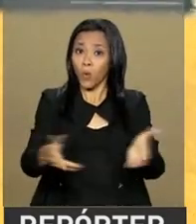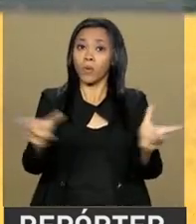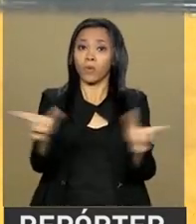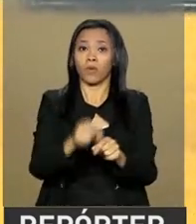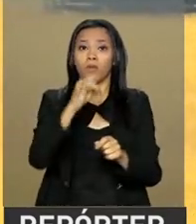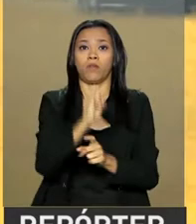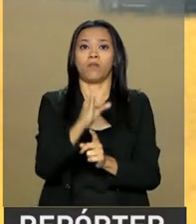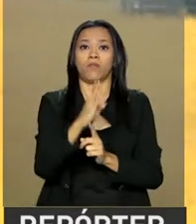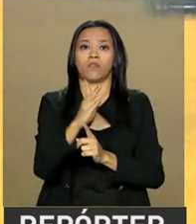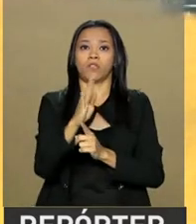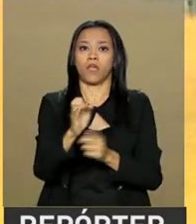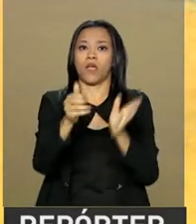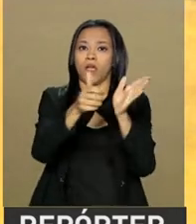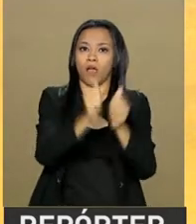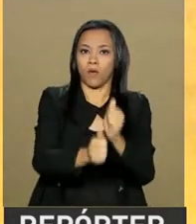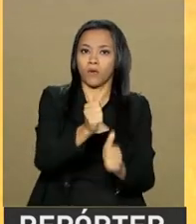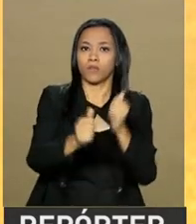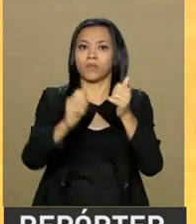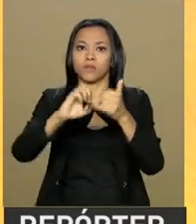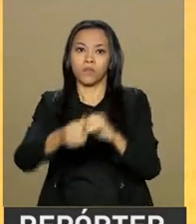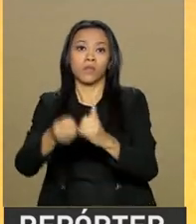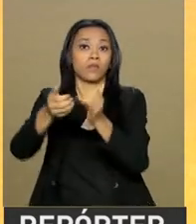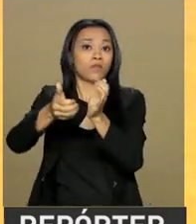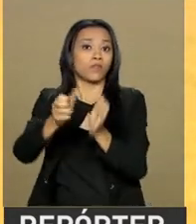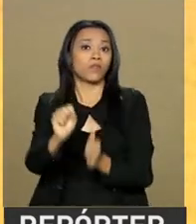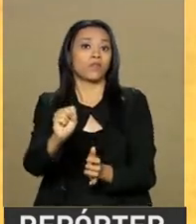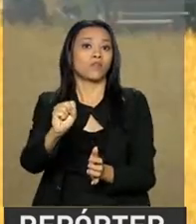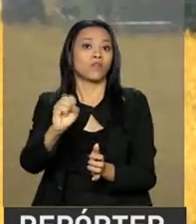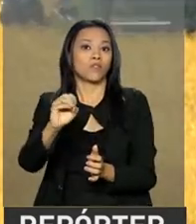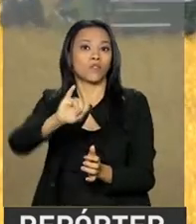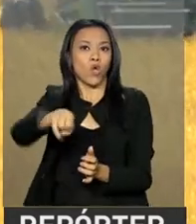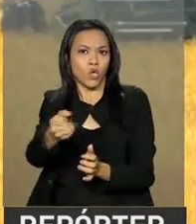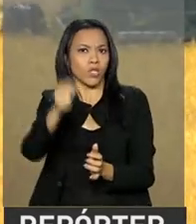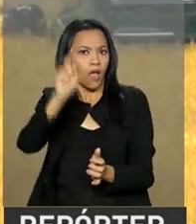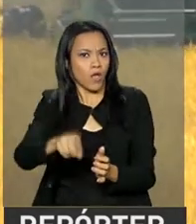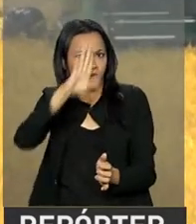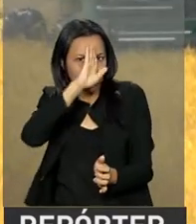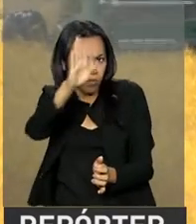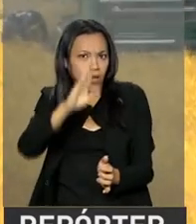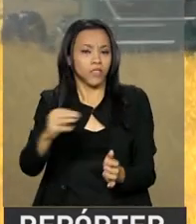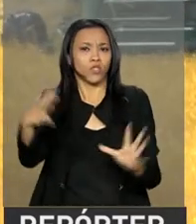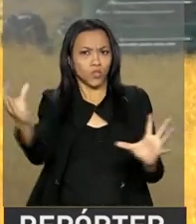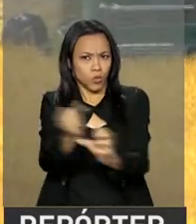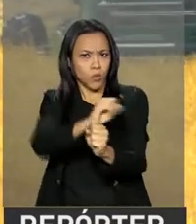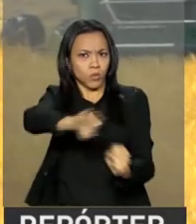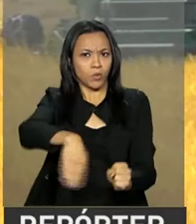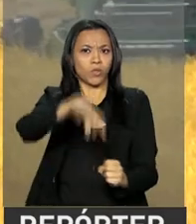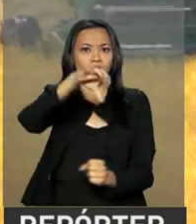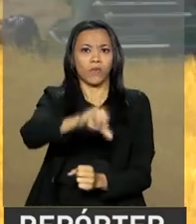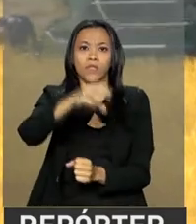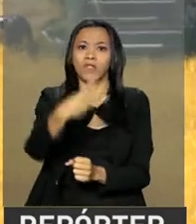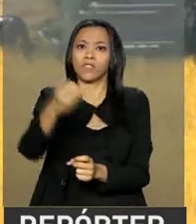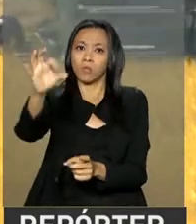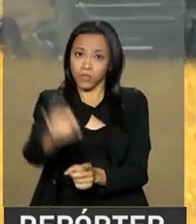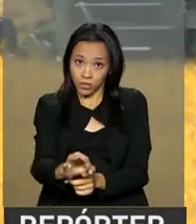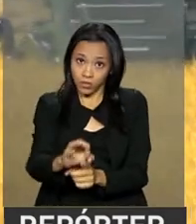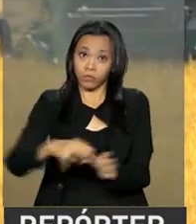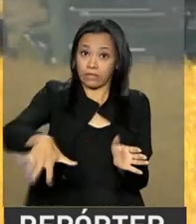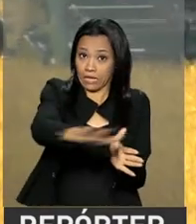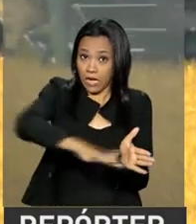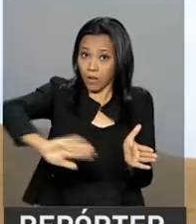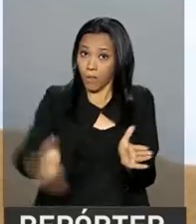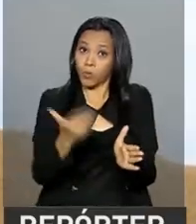IBGE, o arroz, o milho e a soja são os destaques. Somados, representaram 93% da estimativa da produção